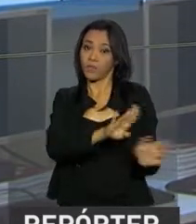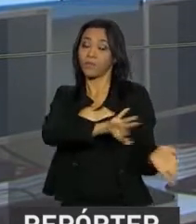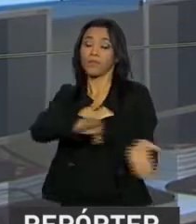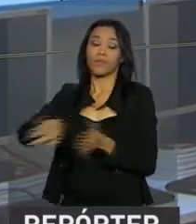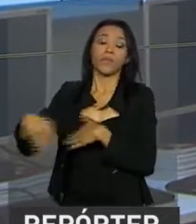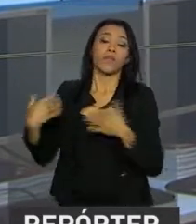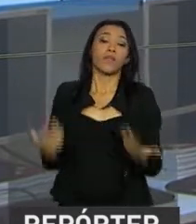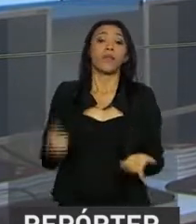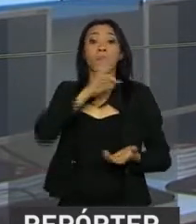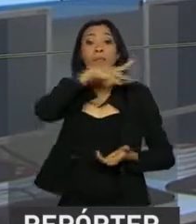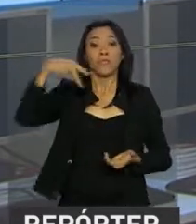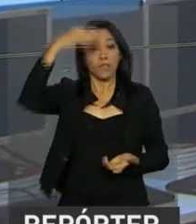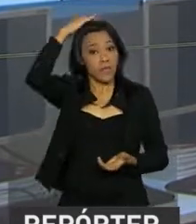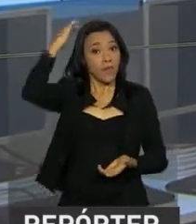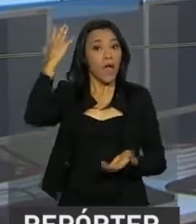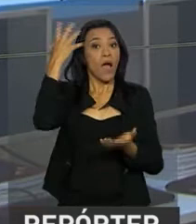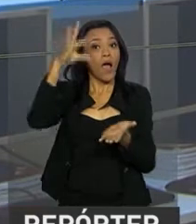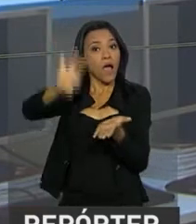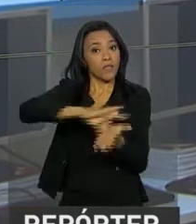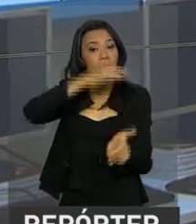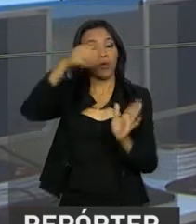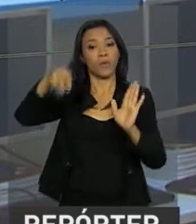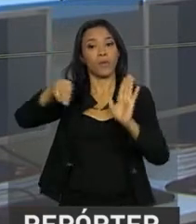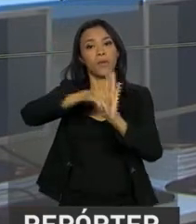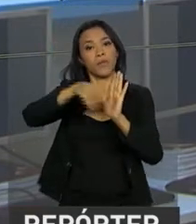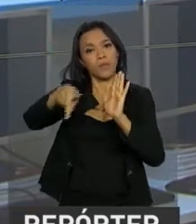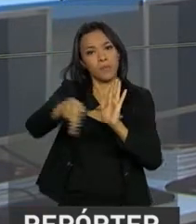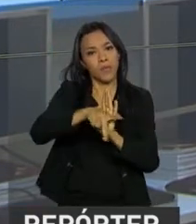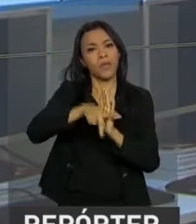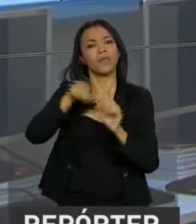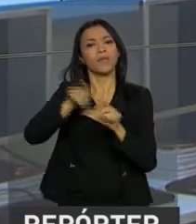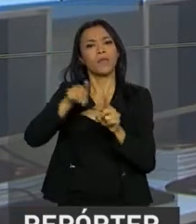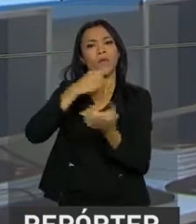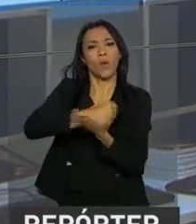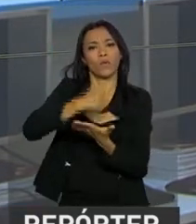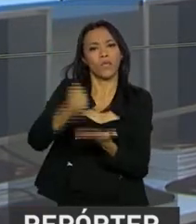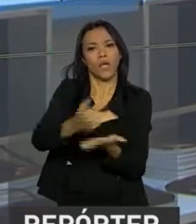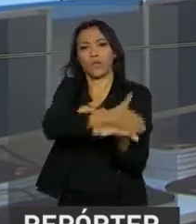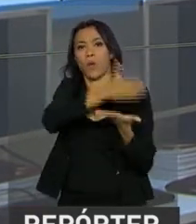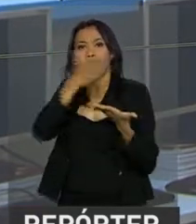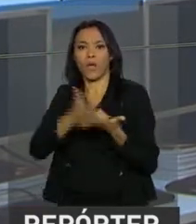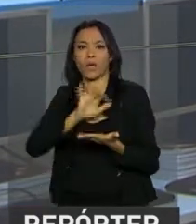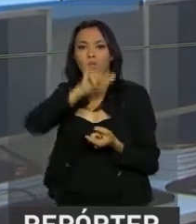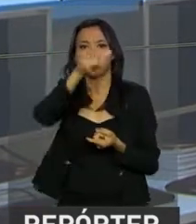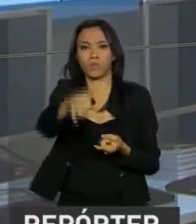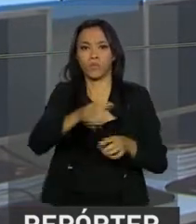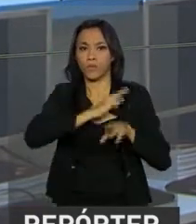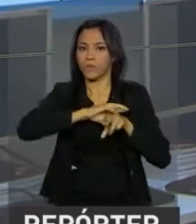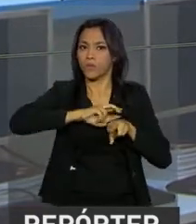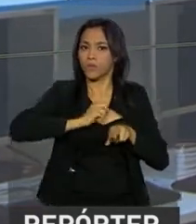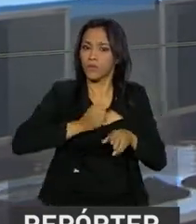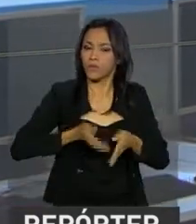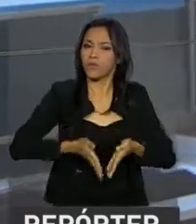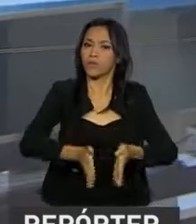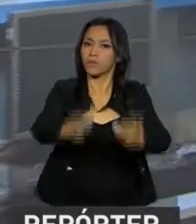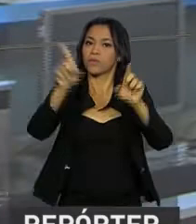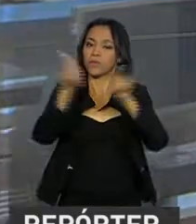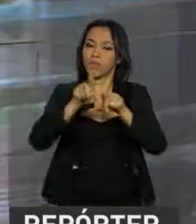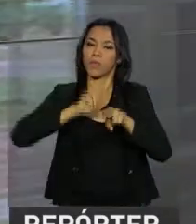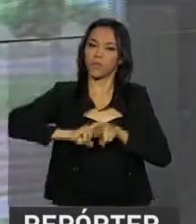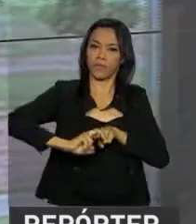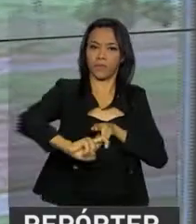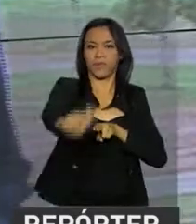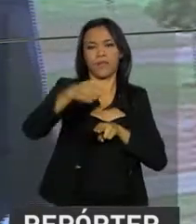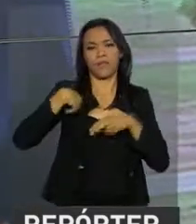que permite licitar novamente e também prorrogar contratos em aeroportos, rodovias e ferrovias. Vamos saber então os detalhes